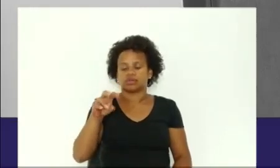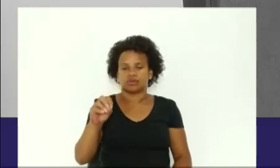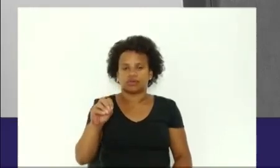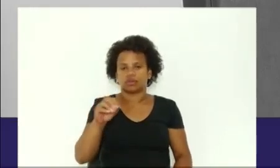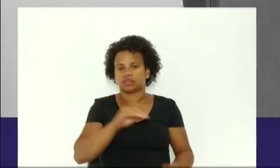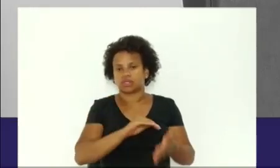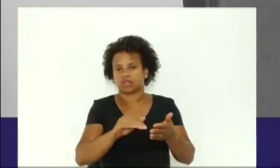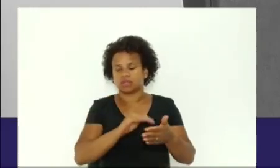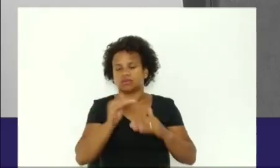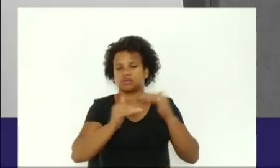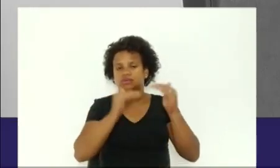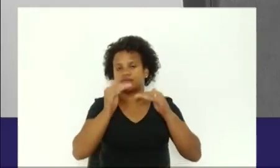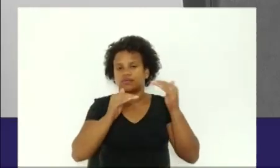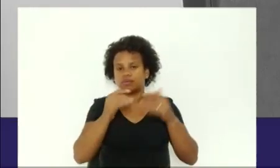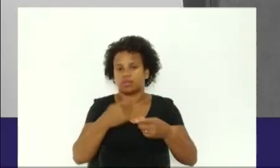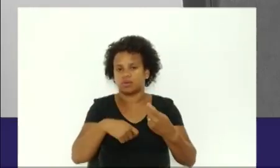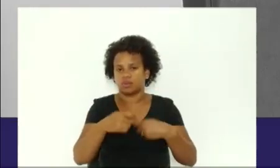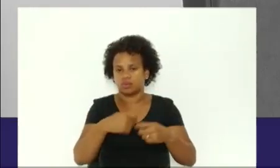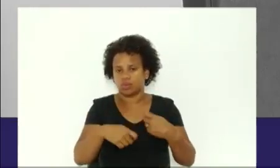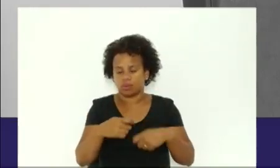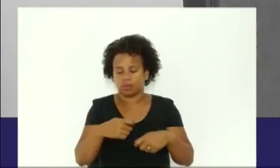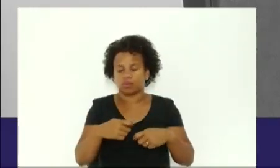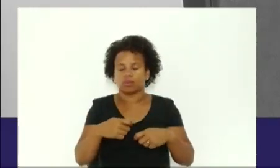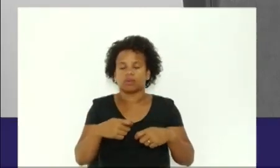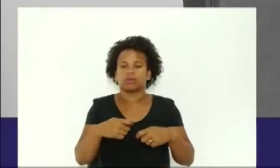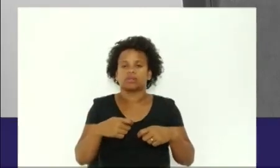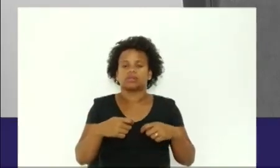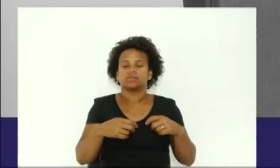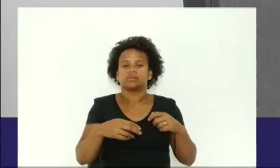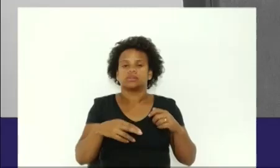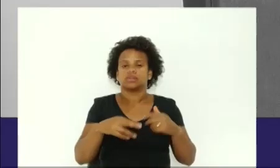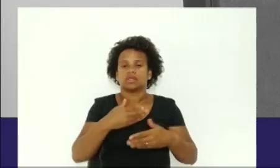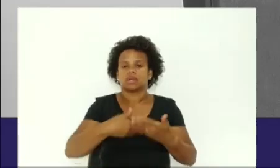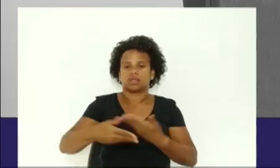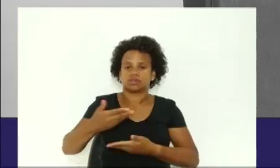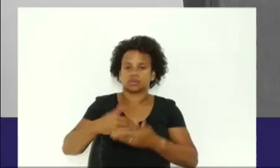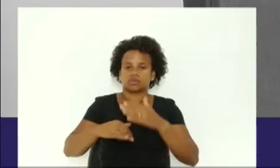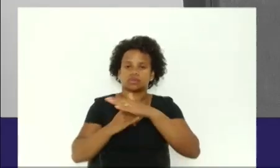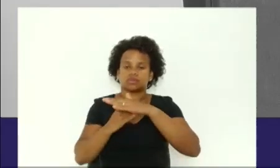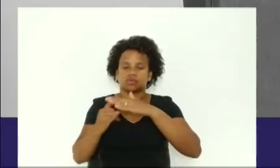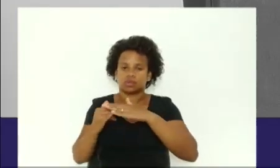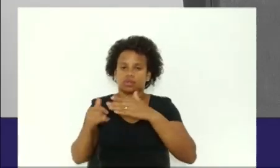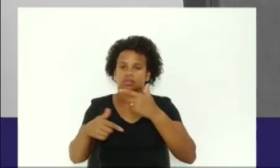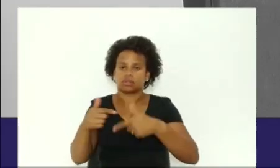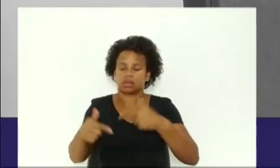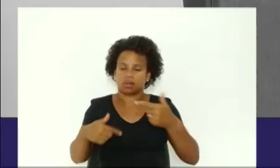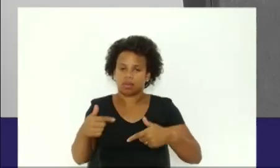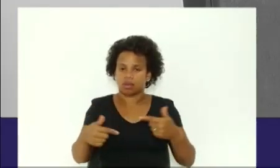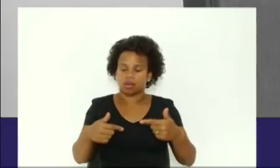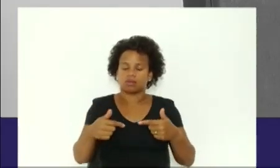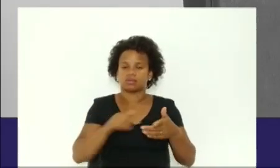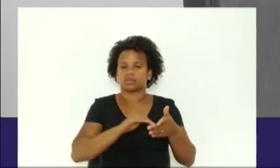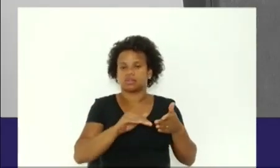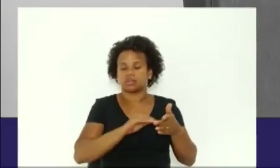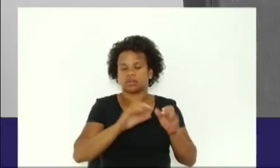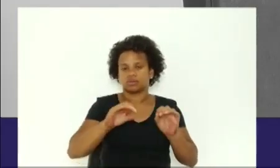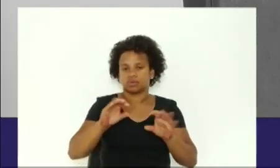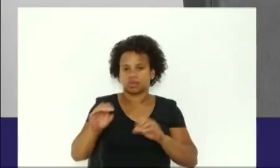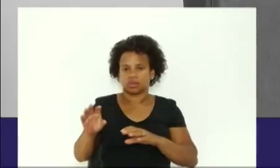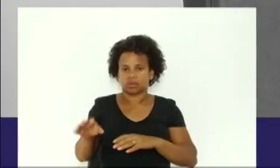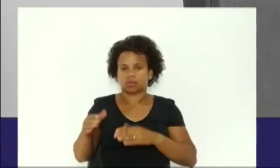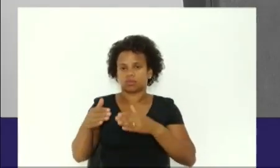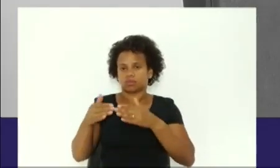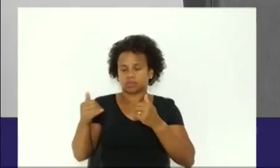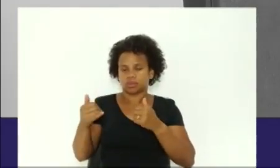secretário de Desenvolvimento Econômico, Relações Institucionais e Trabalho, e secretária de Educação. Solicita-se